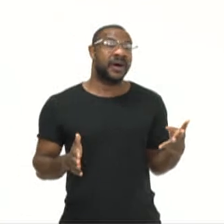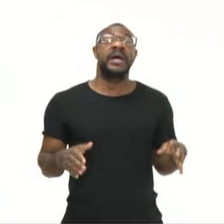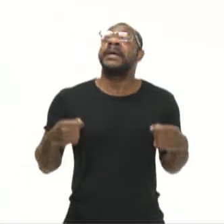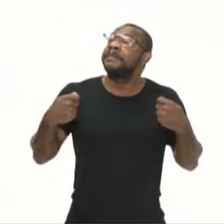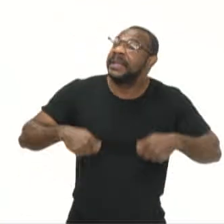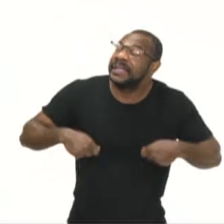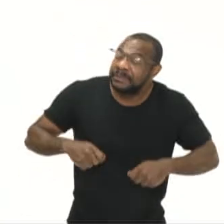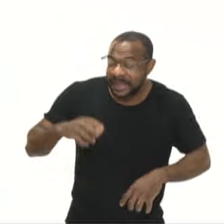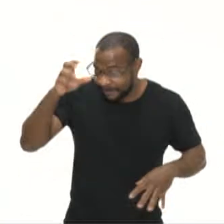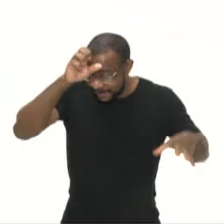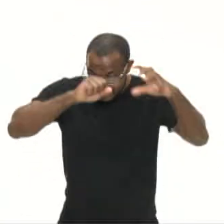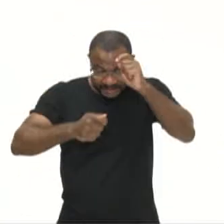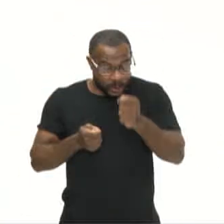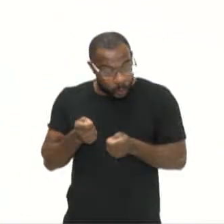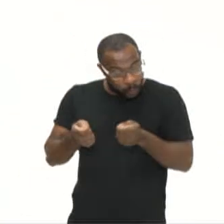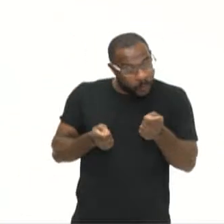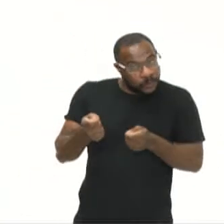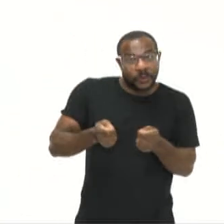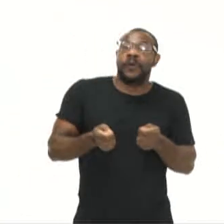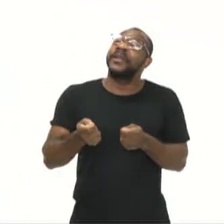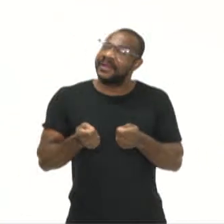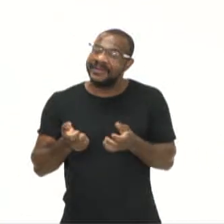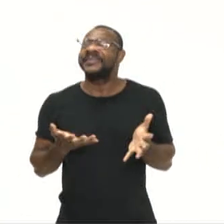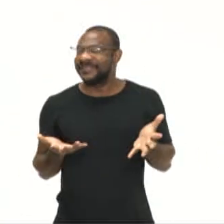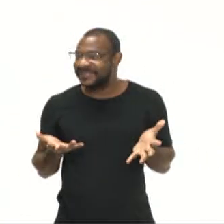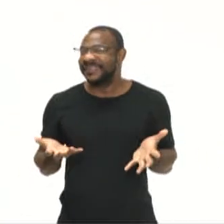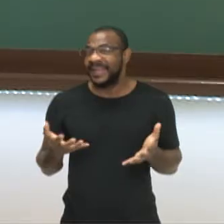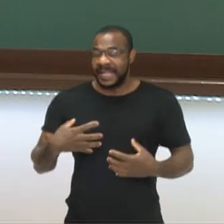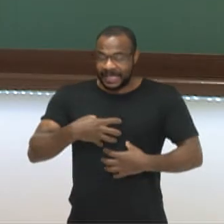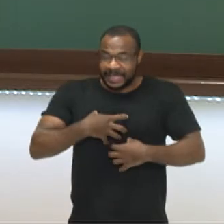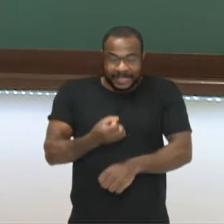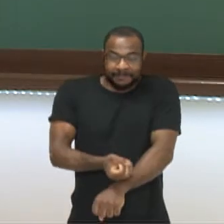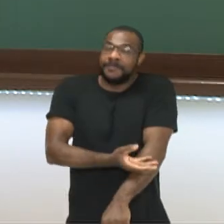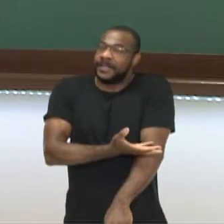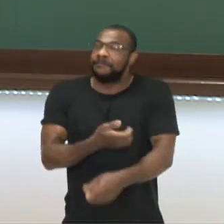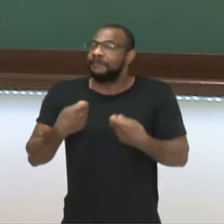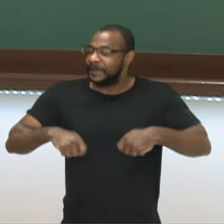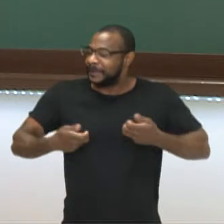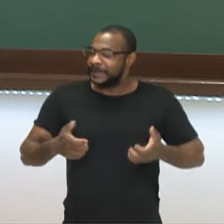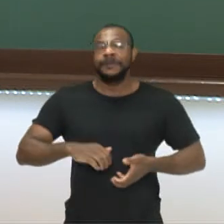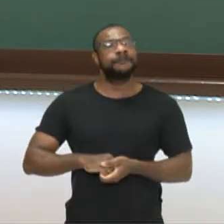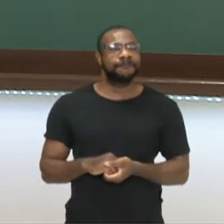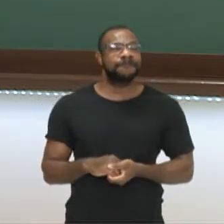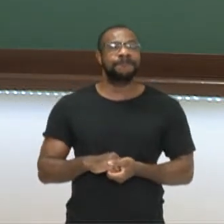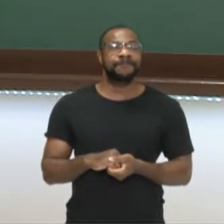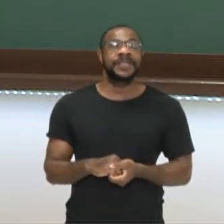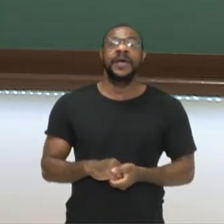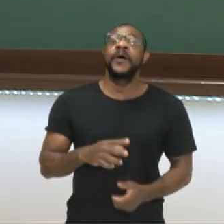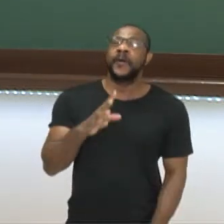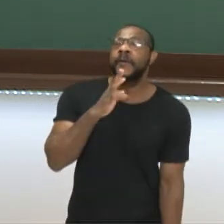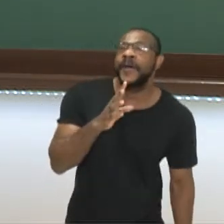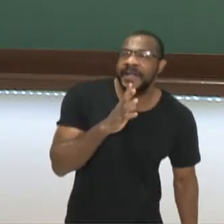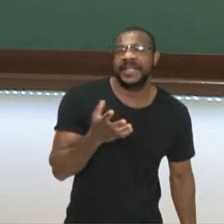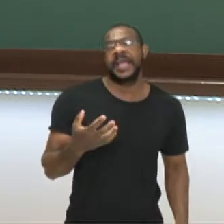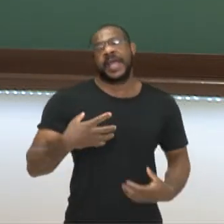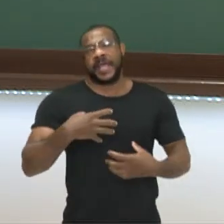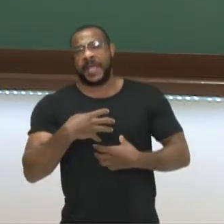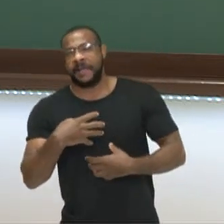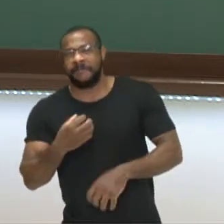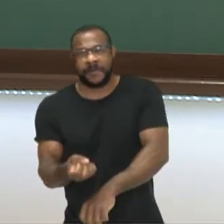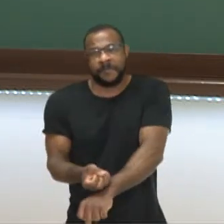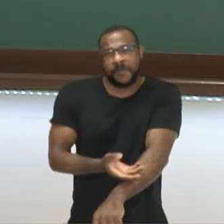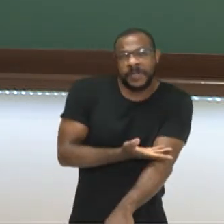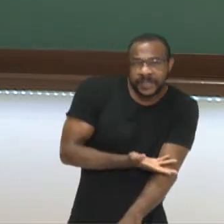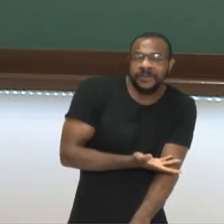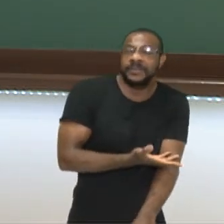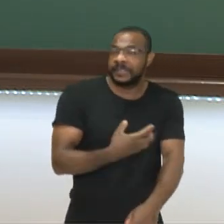devemos aprender como lidar com essas situações, com essas emoções, com esses sentimentos. Então, conhecer emoções e conhecer os